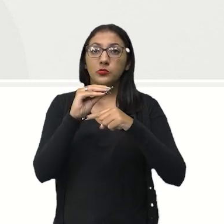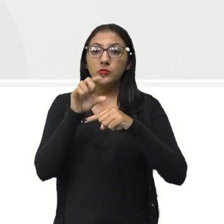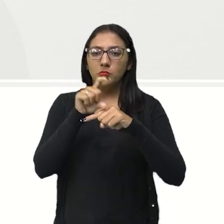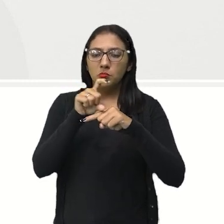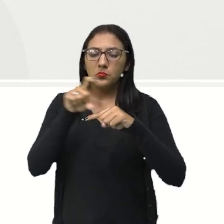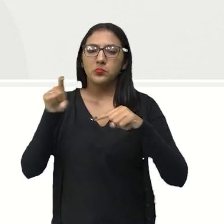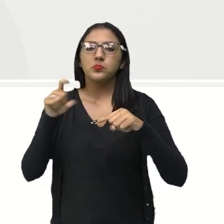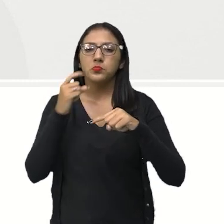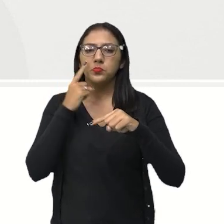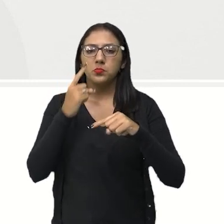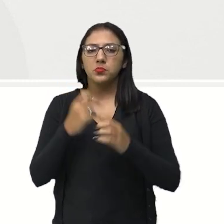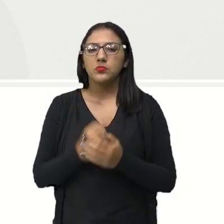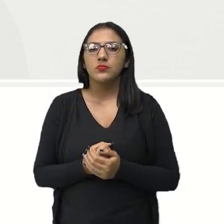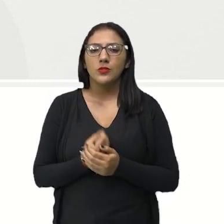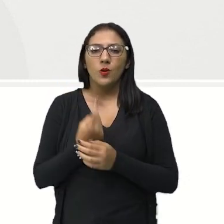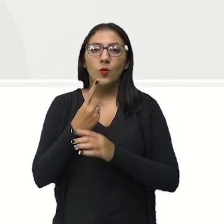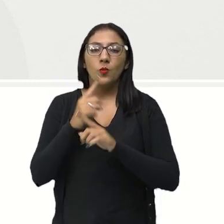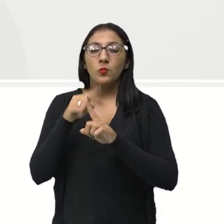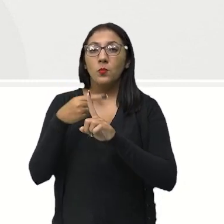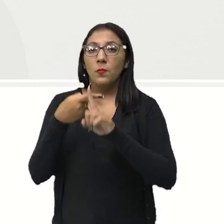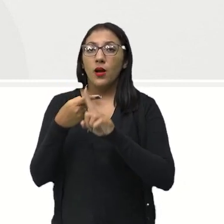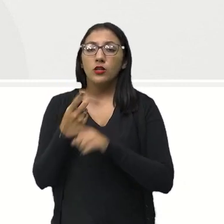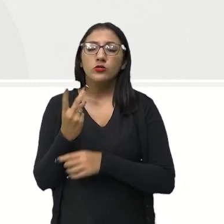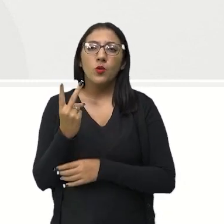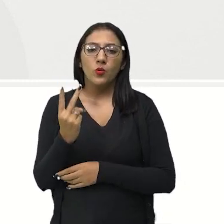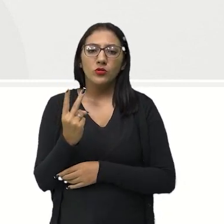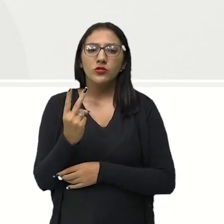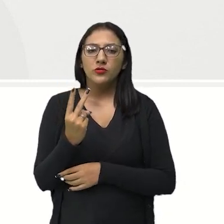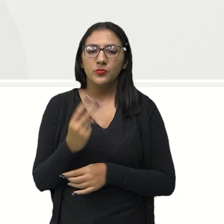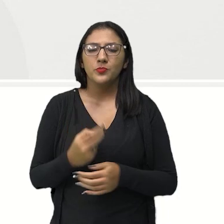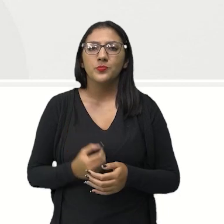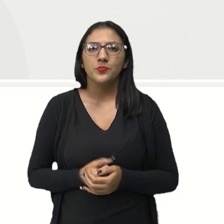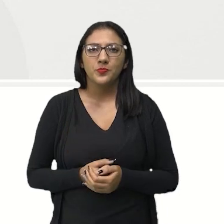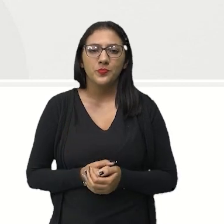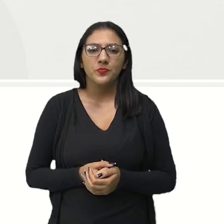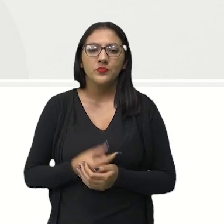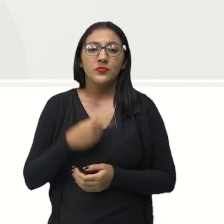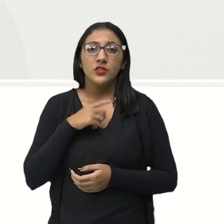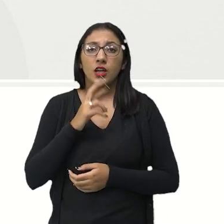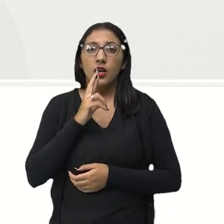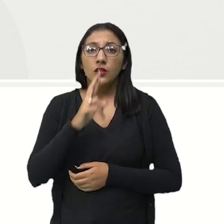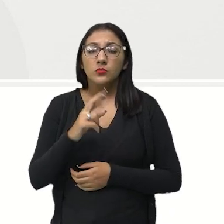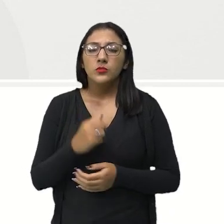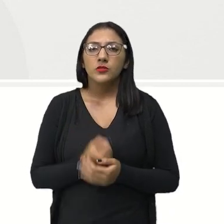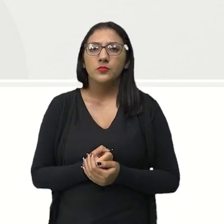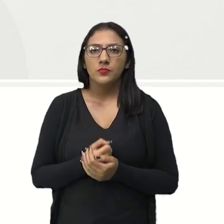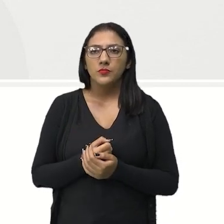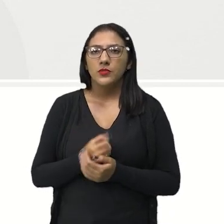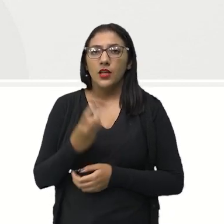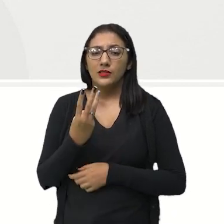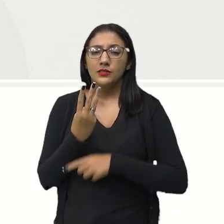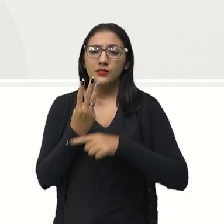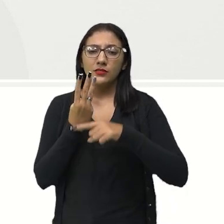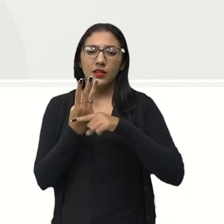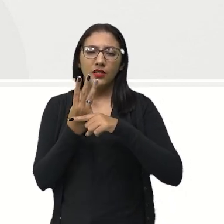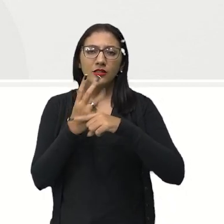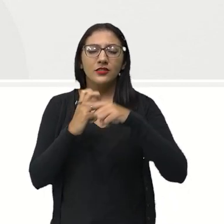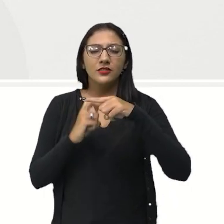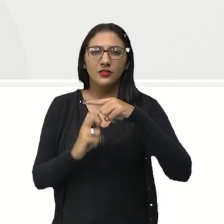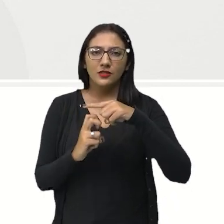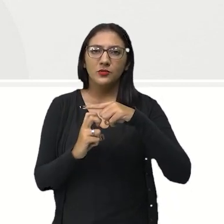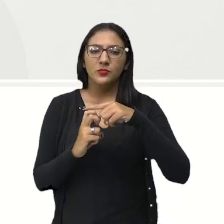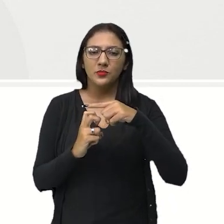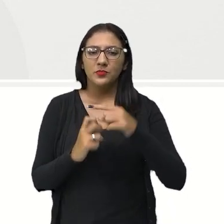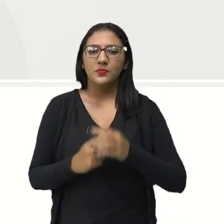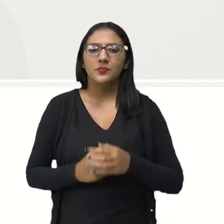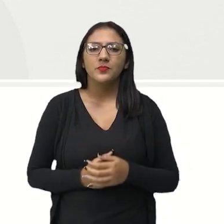numeradores. No caso aqui, 1 somado com 2, 1 mais 2 vai dar 3 sobre